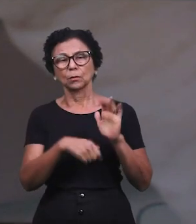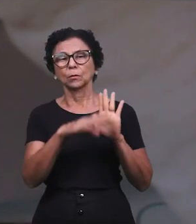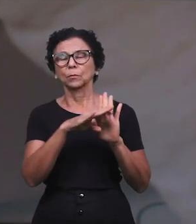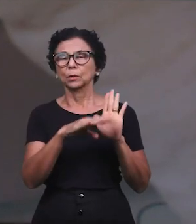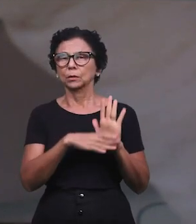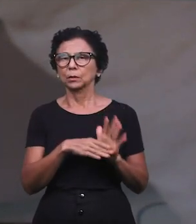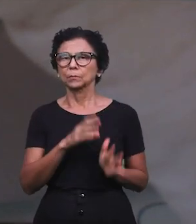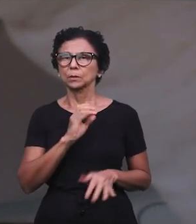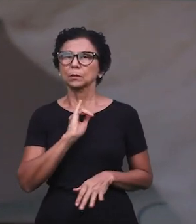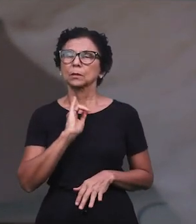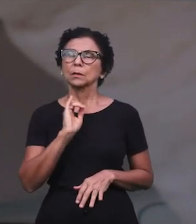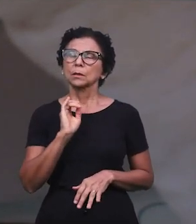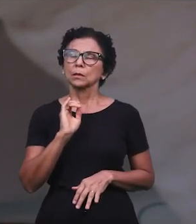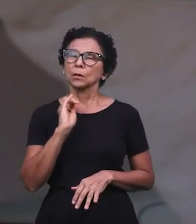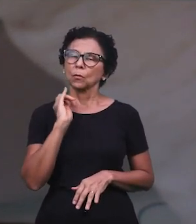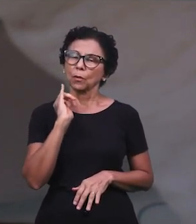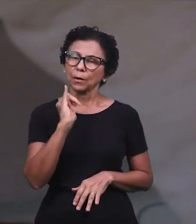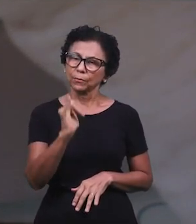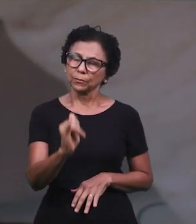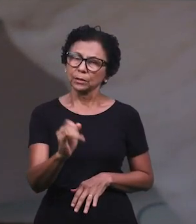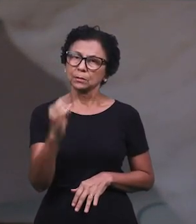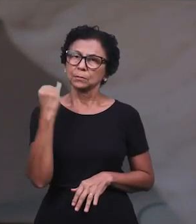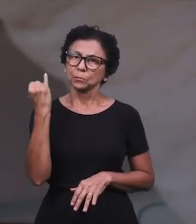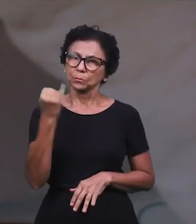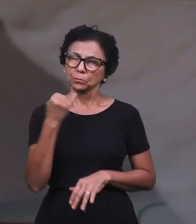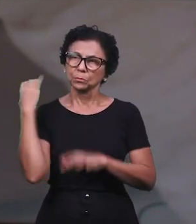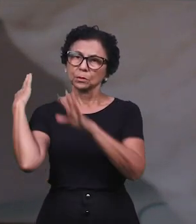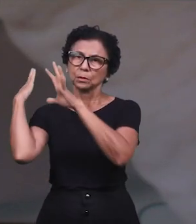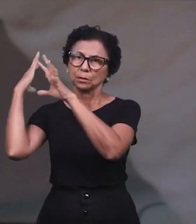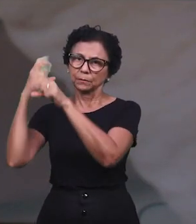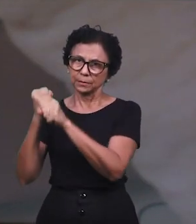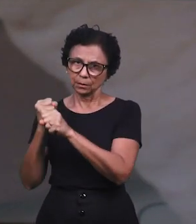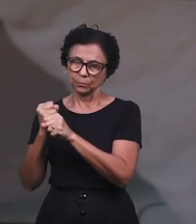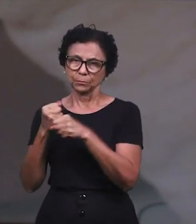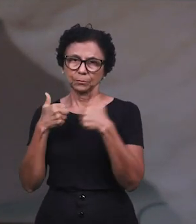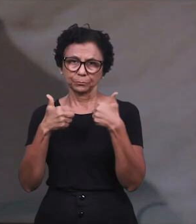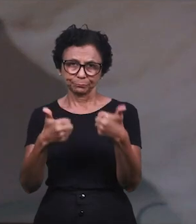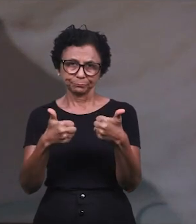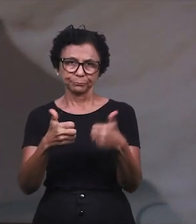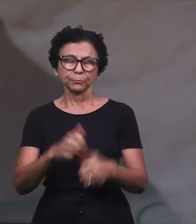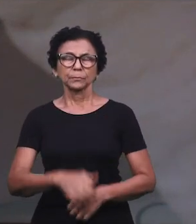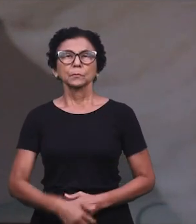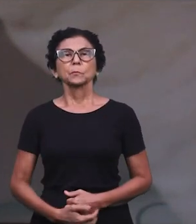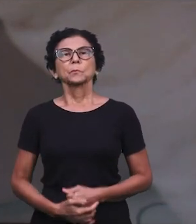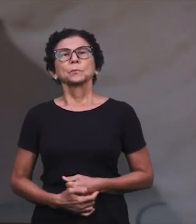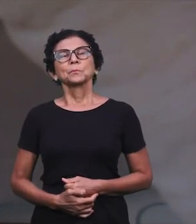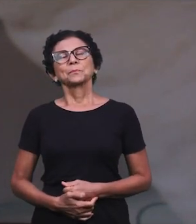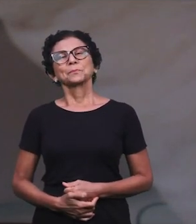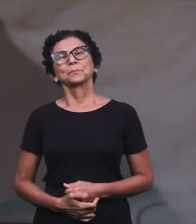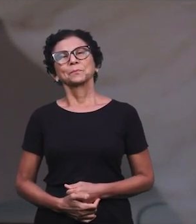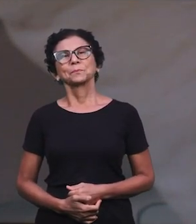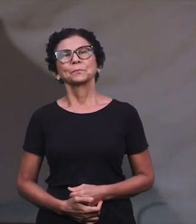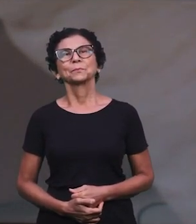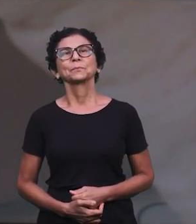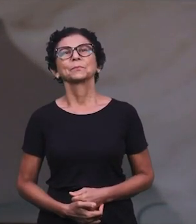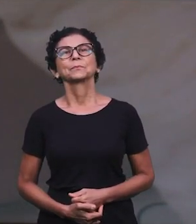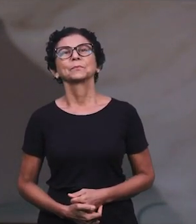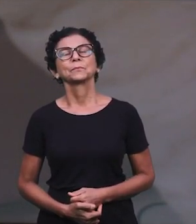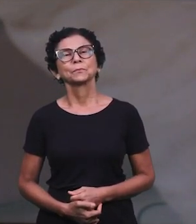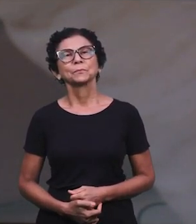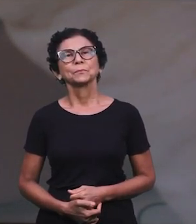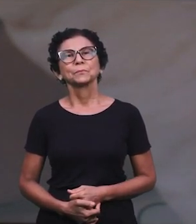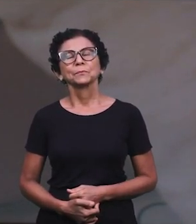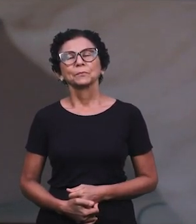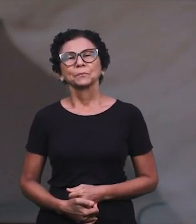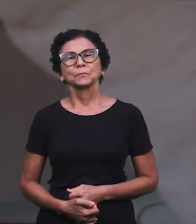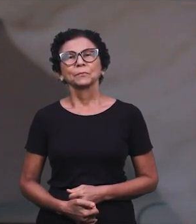alerto sobre a importância de fazer revisões, tudo bem? Então, olha só, sugestão nossa aqui, ó,